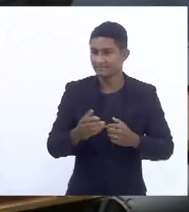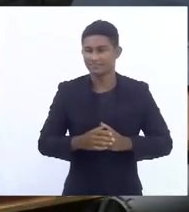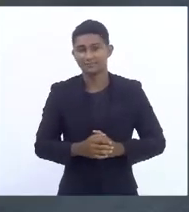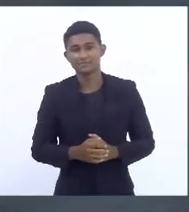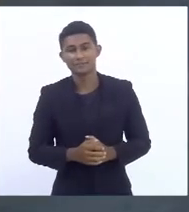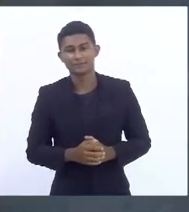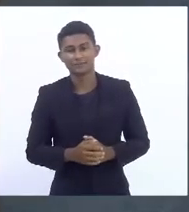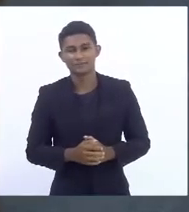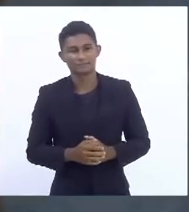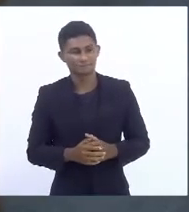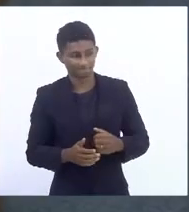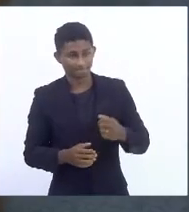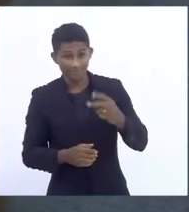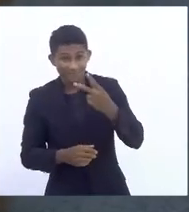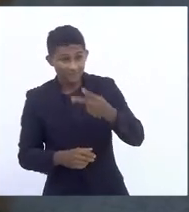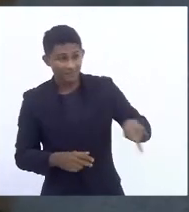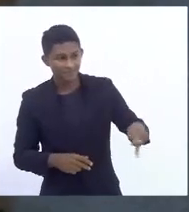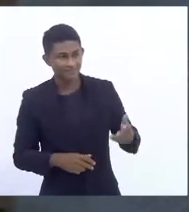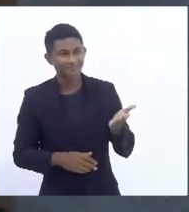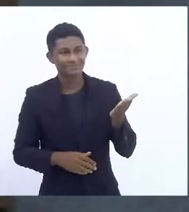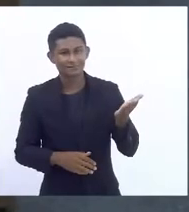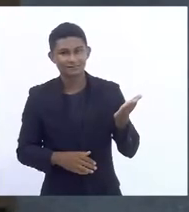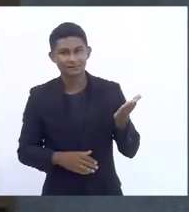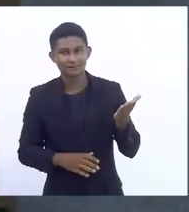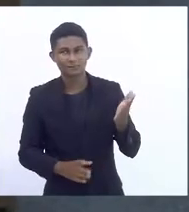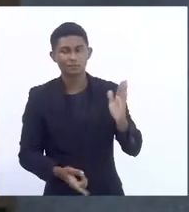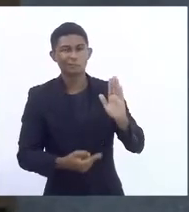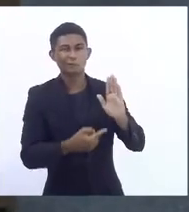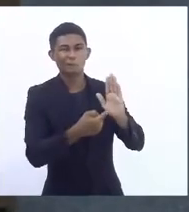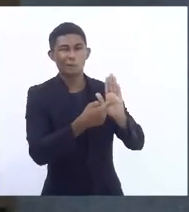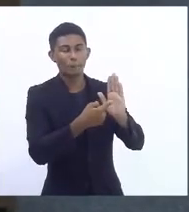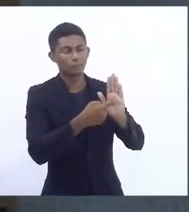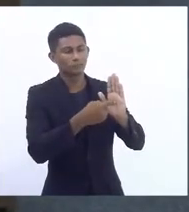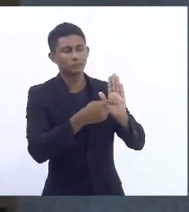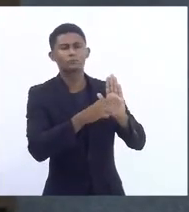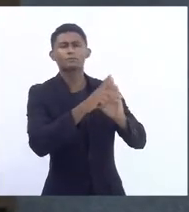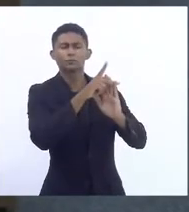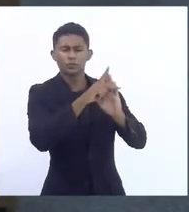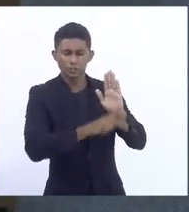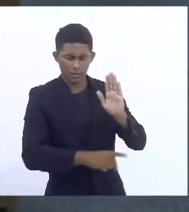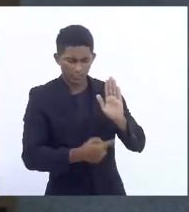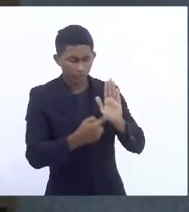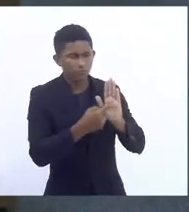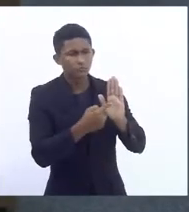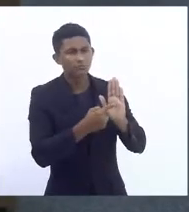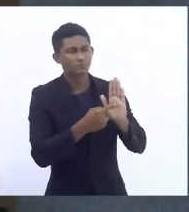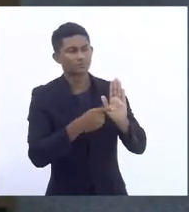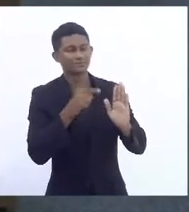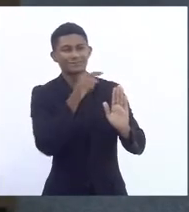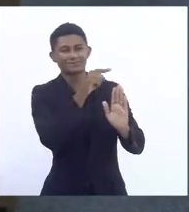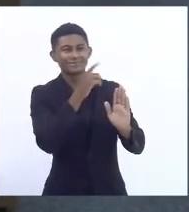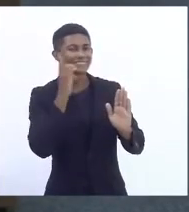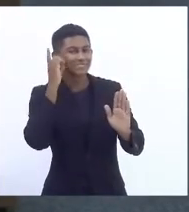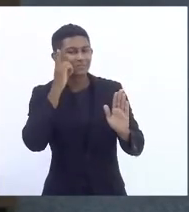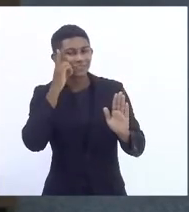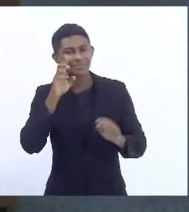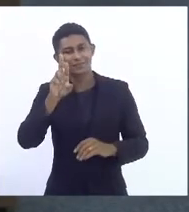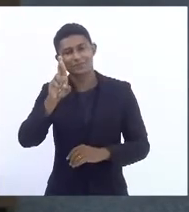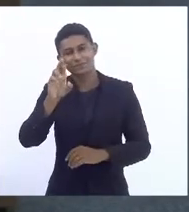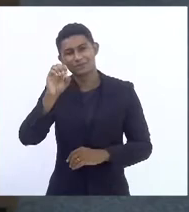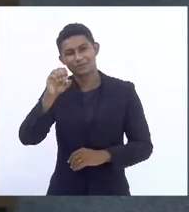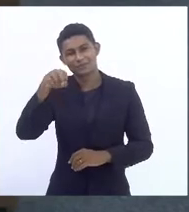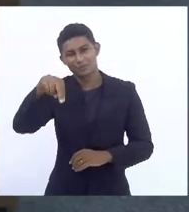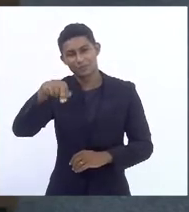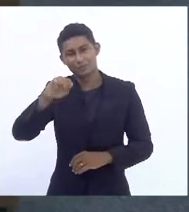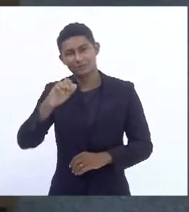Senhor presidente, o projeto do deputado Ronaldo Anchieta, ele traz um